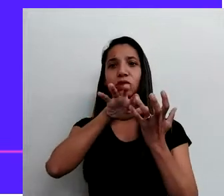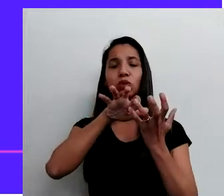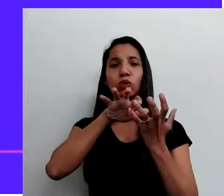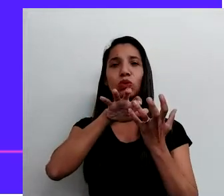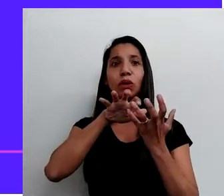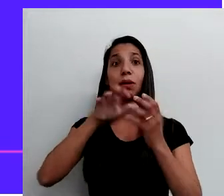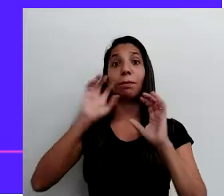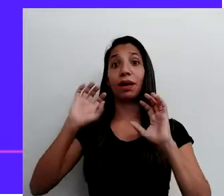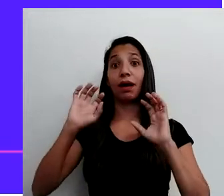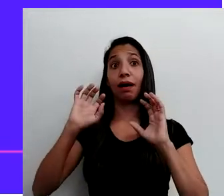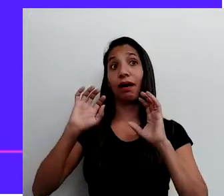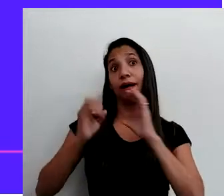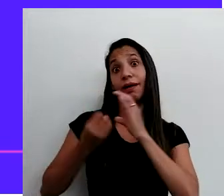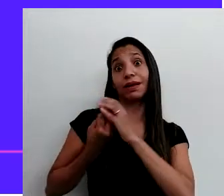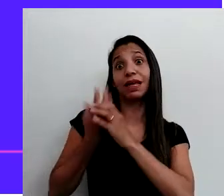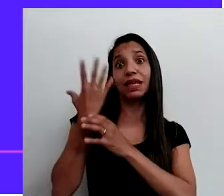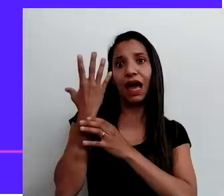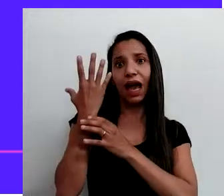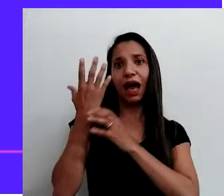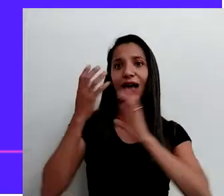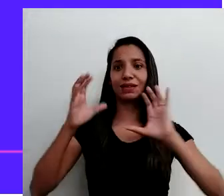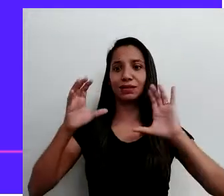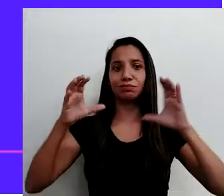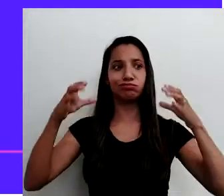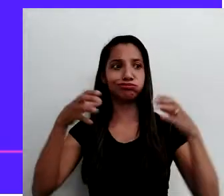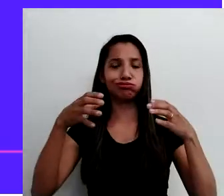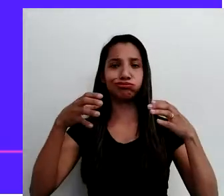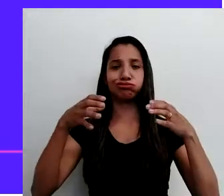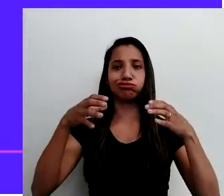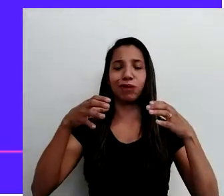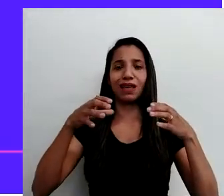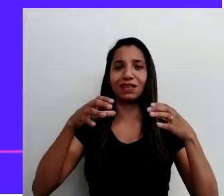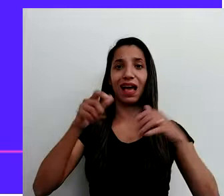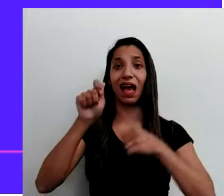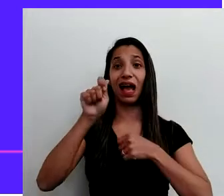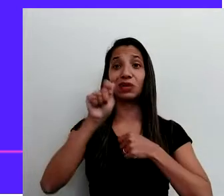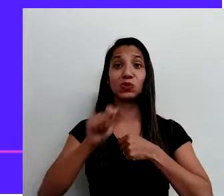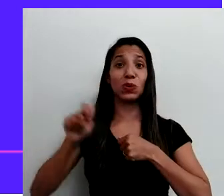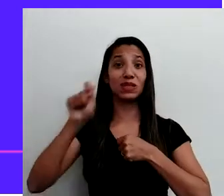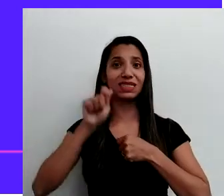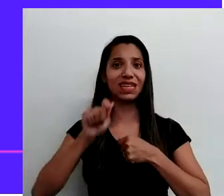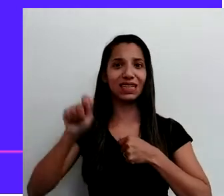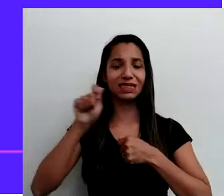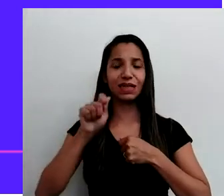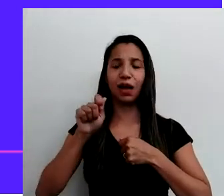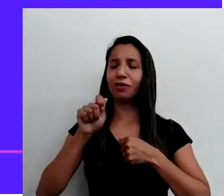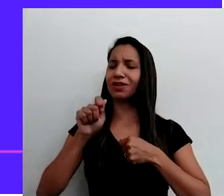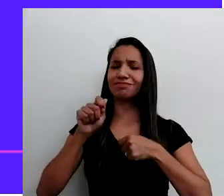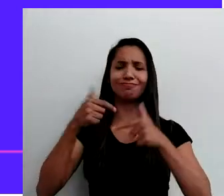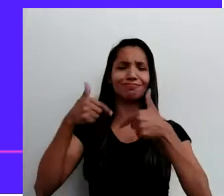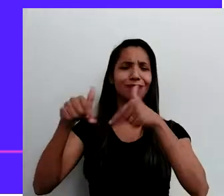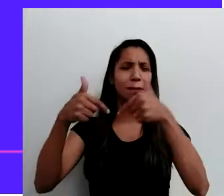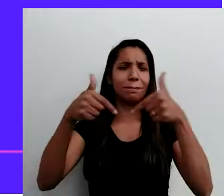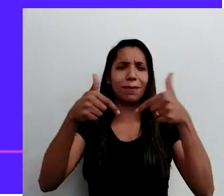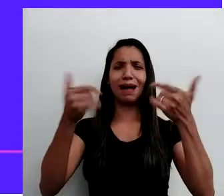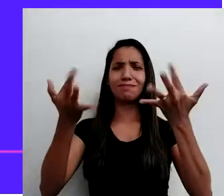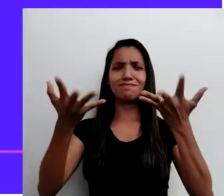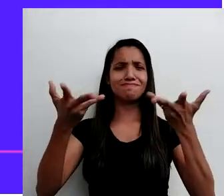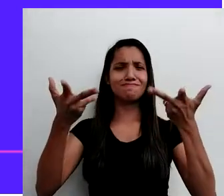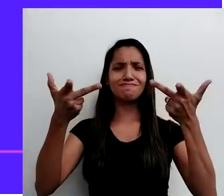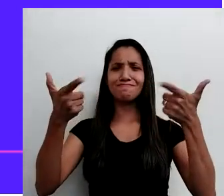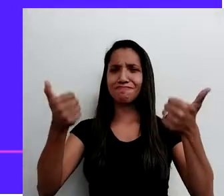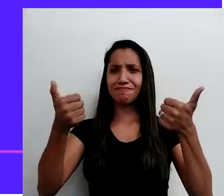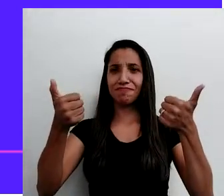essa organização, né, essa associação, que acho que faz um trabalho incrível. Realmente, quem acompanha